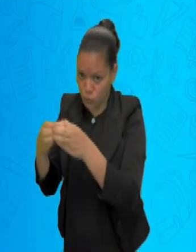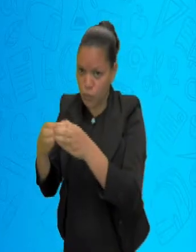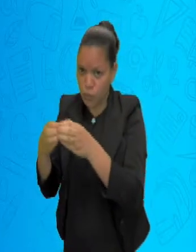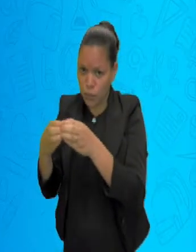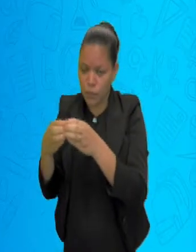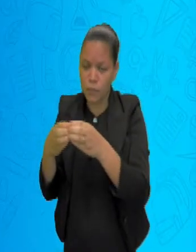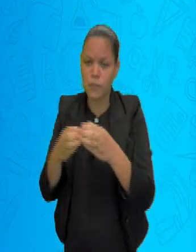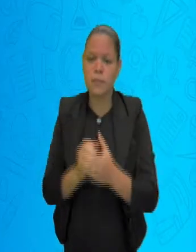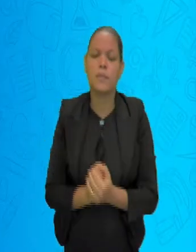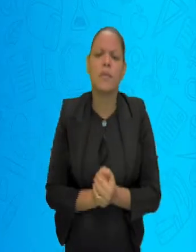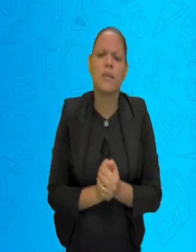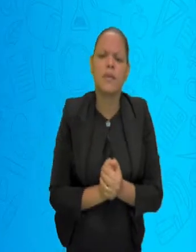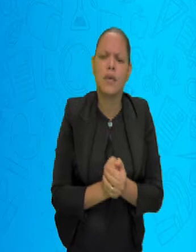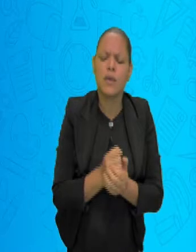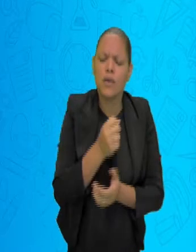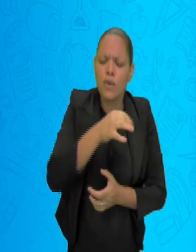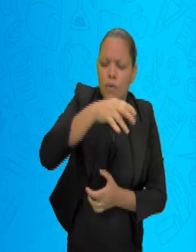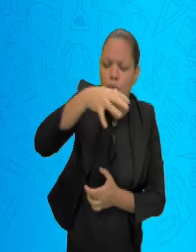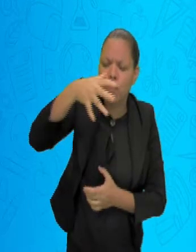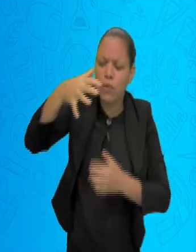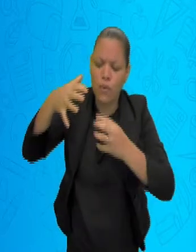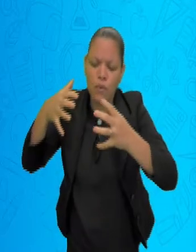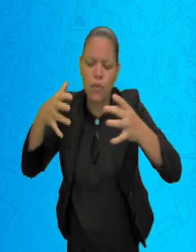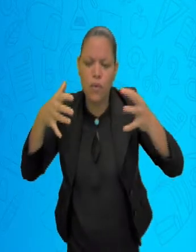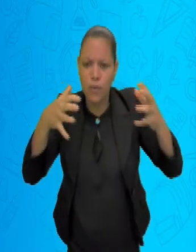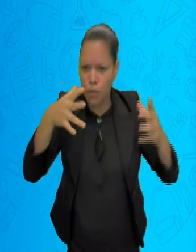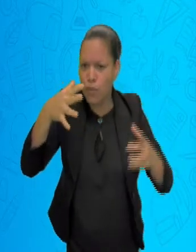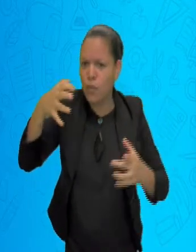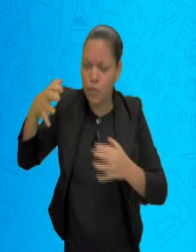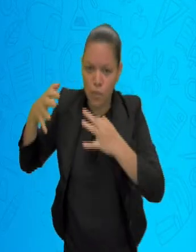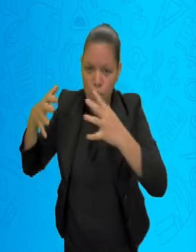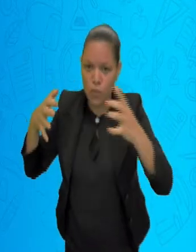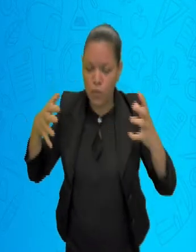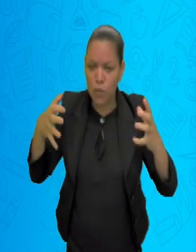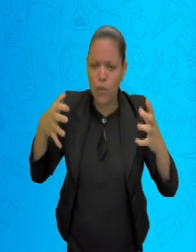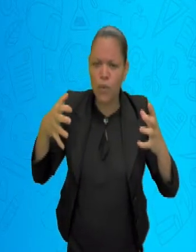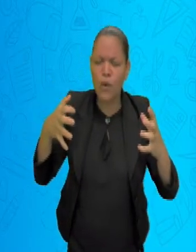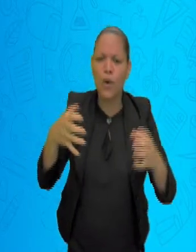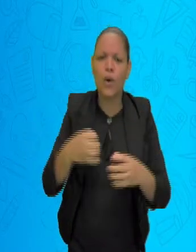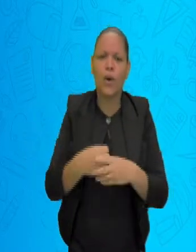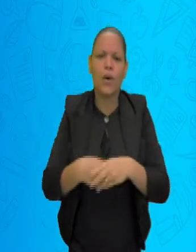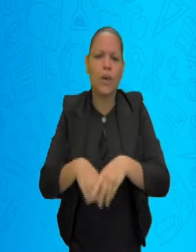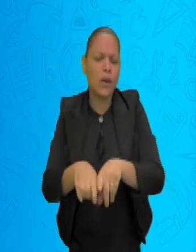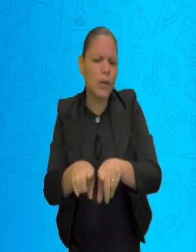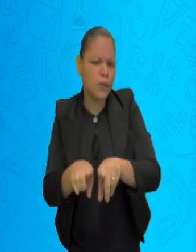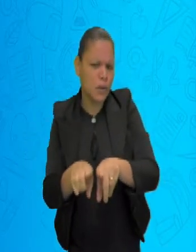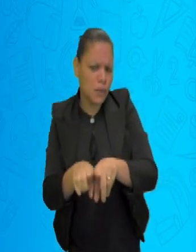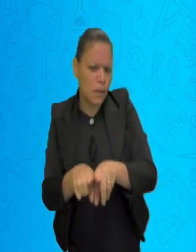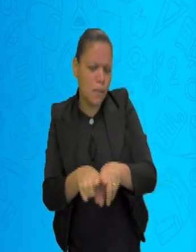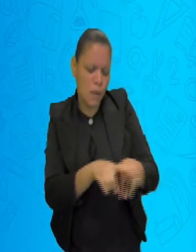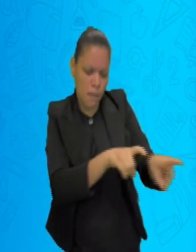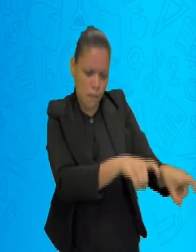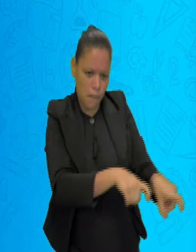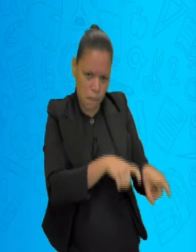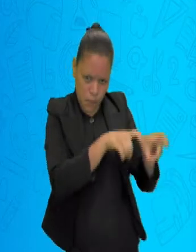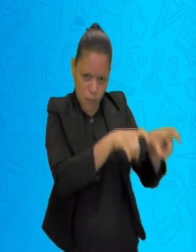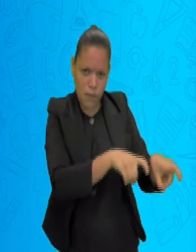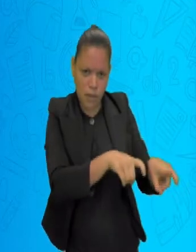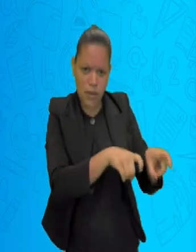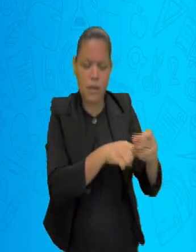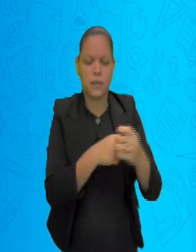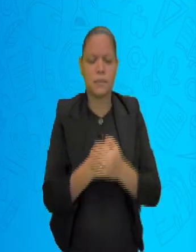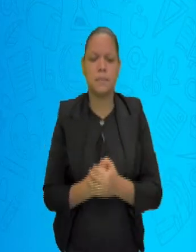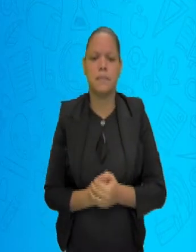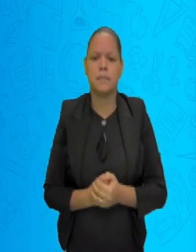pecuária. E nós vamos ver elementos que são diferentes um do outro, mas faz parte do setor primário. Para estudar o